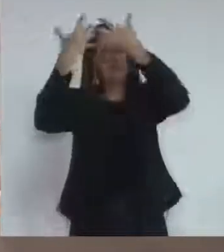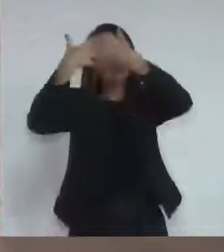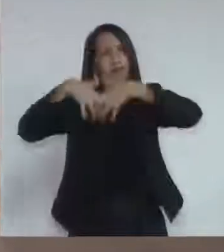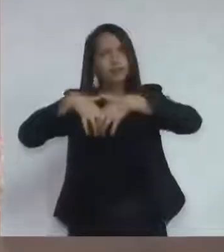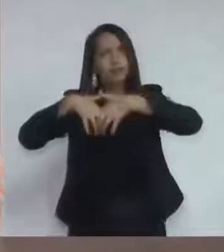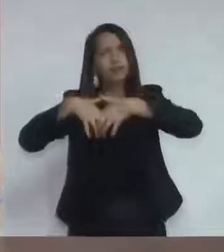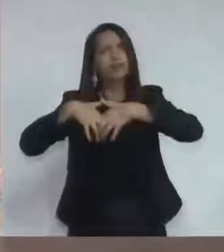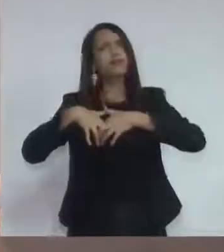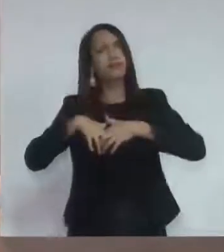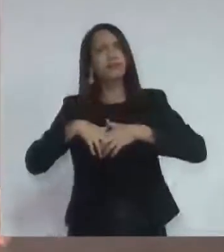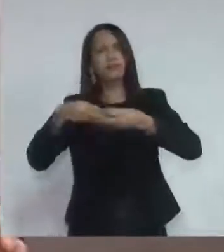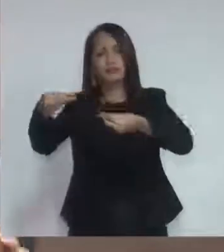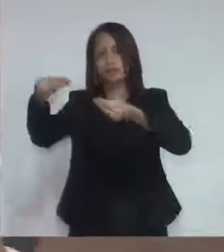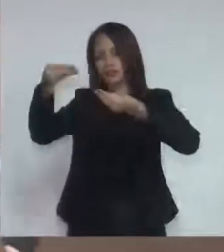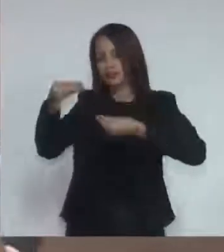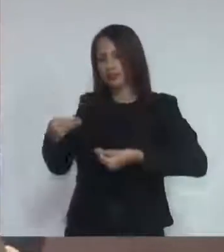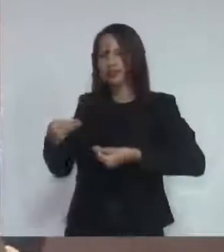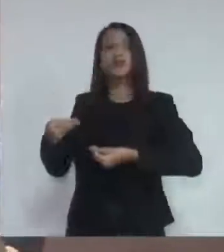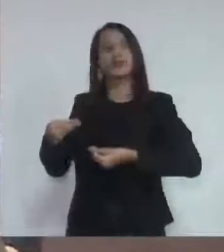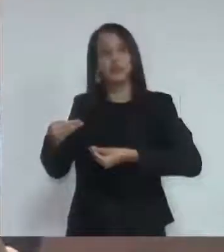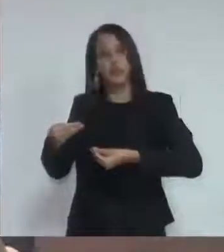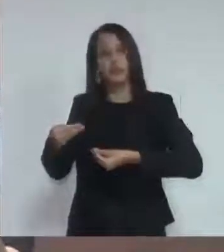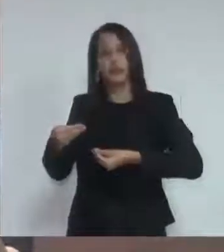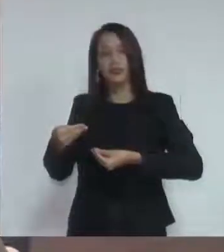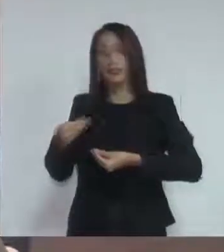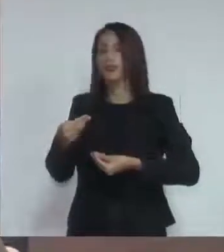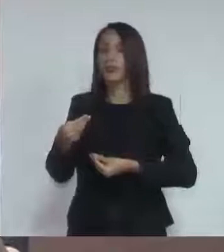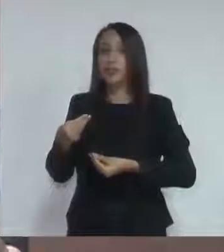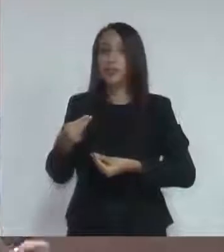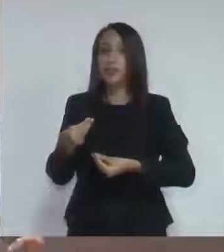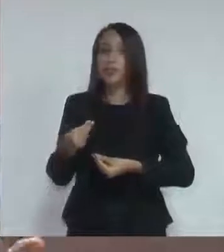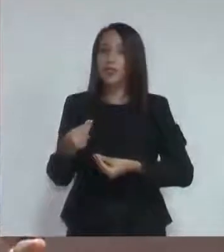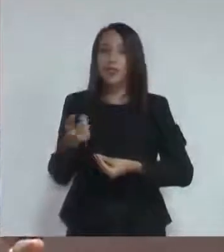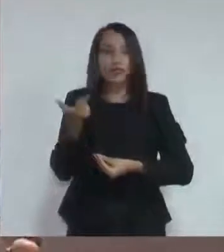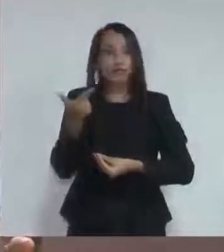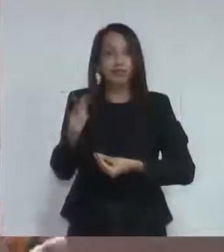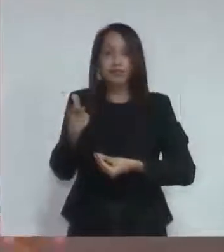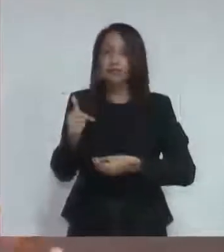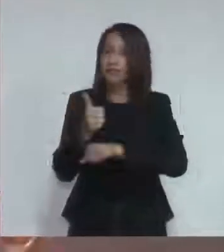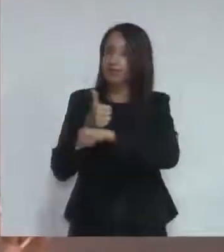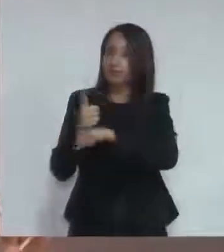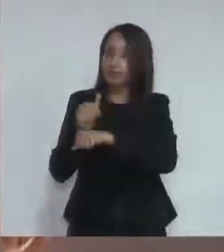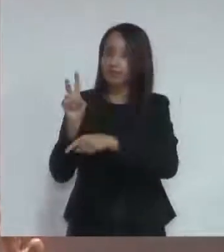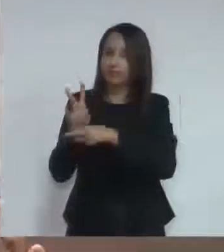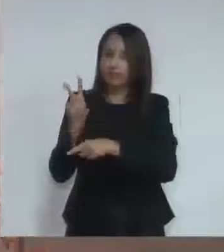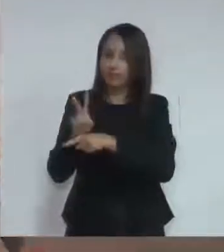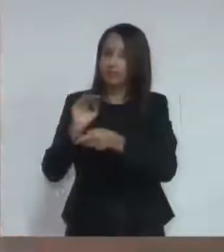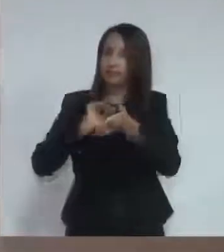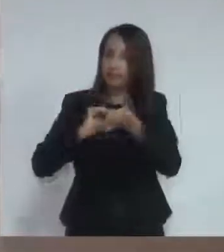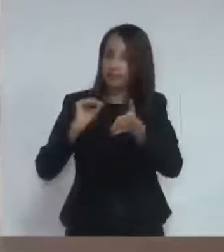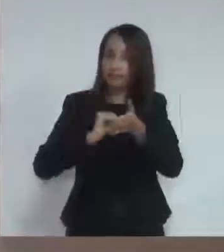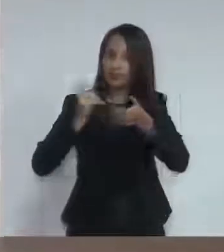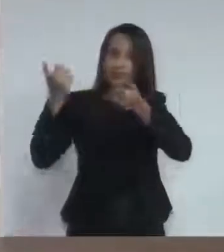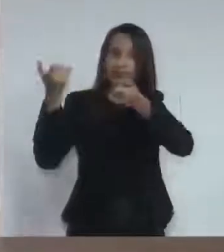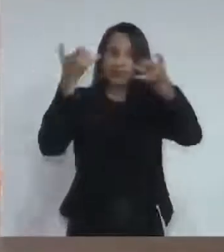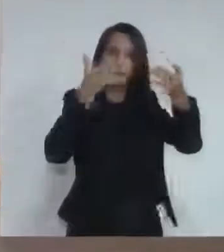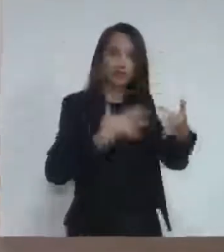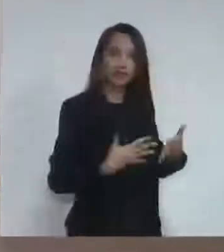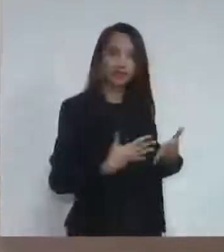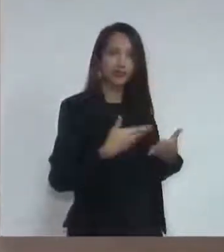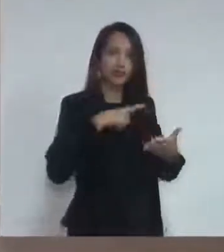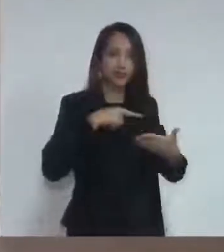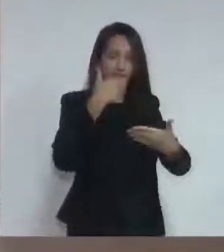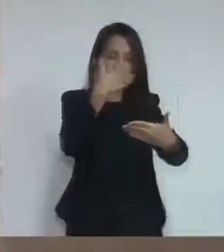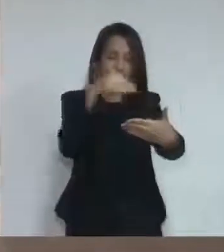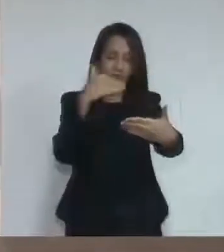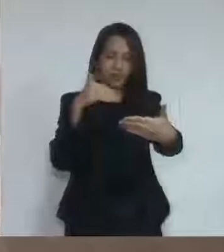Uma das justificativas da falta de cuidadores, a Secretaria justifica explicando o seguinte, que tinha uma lista